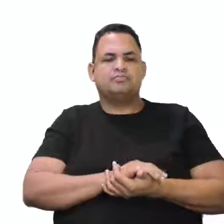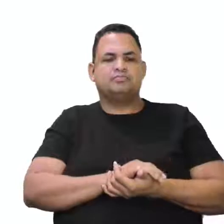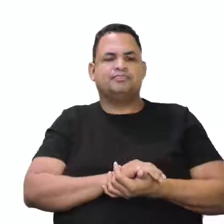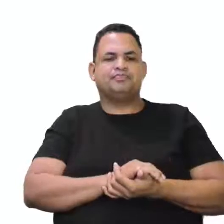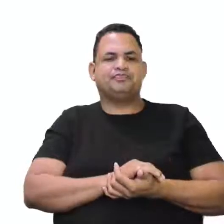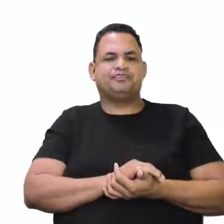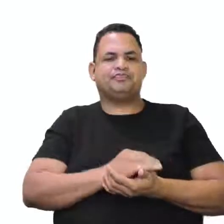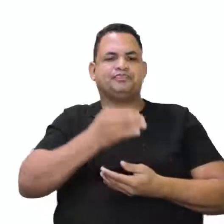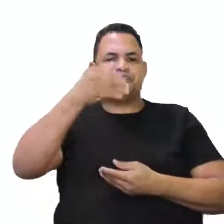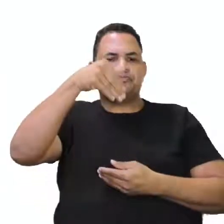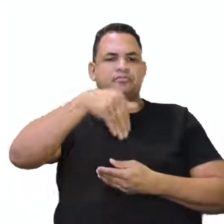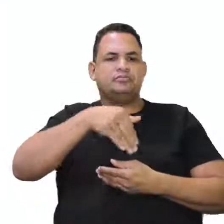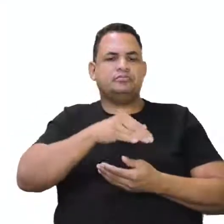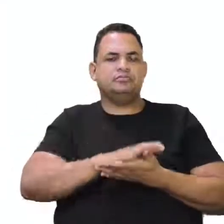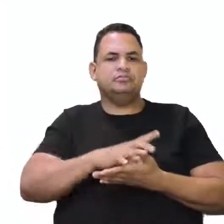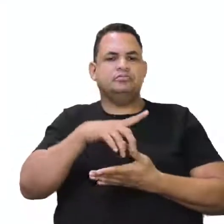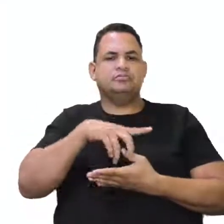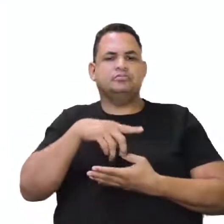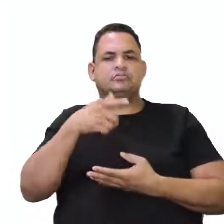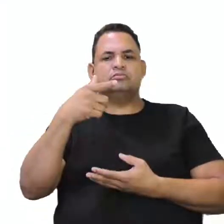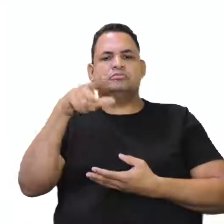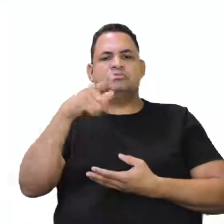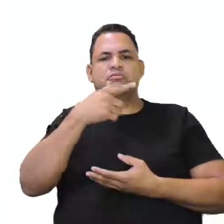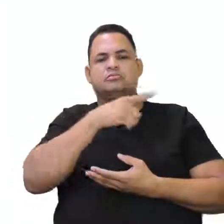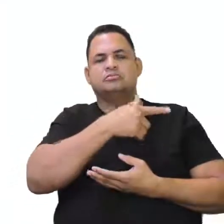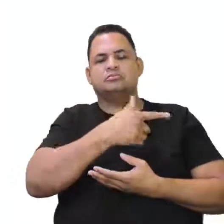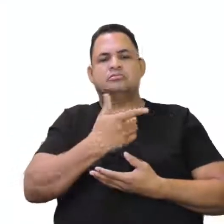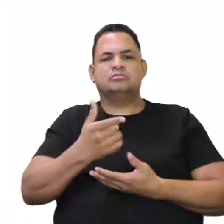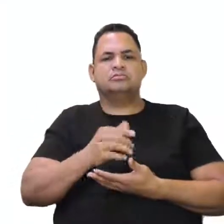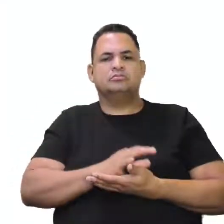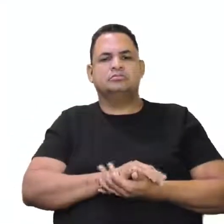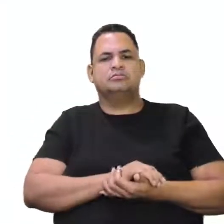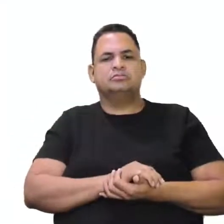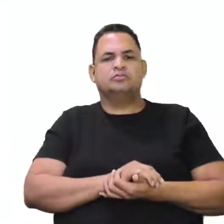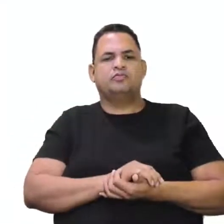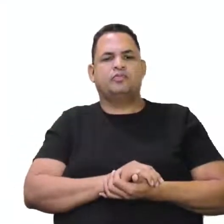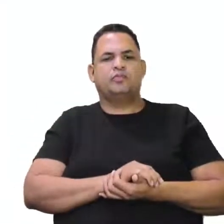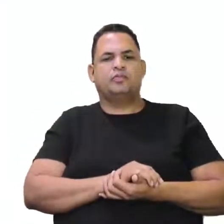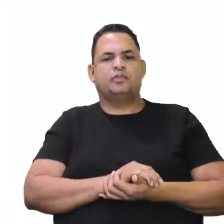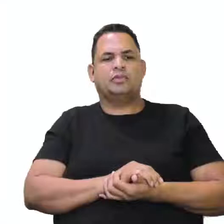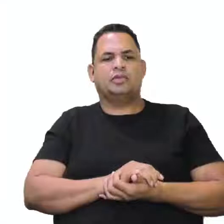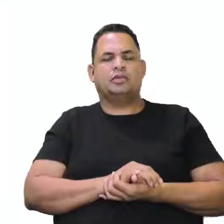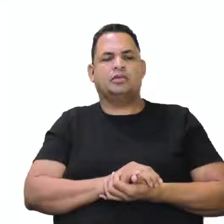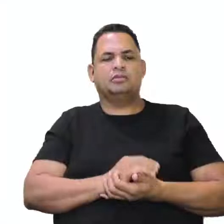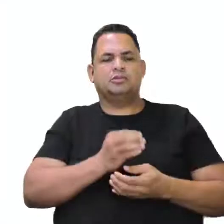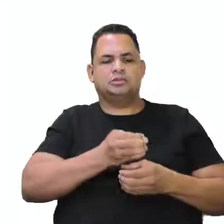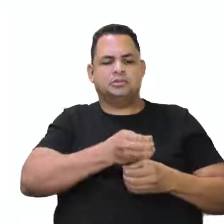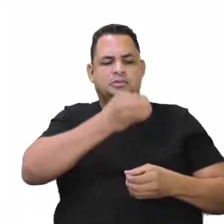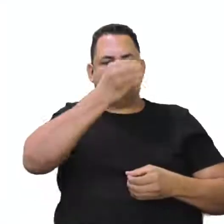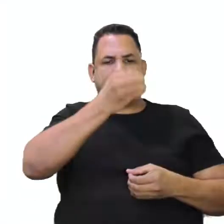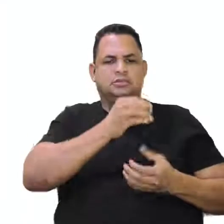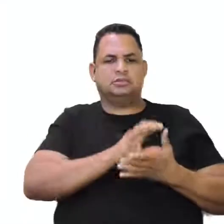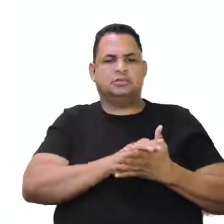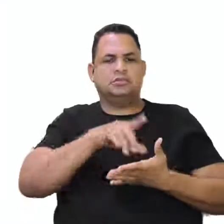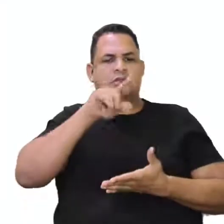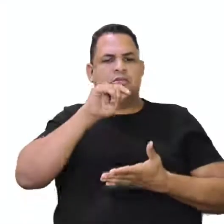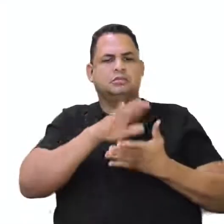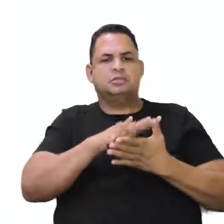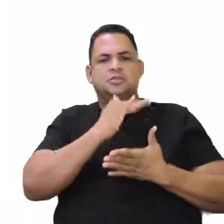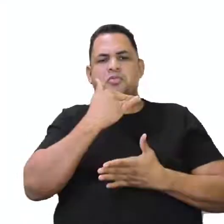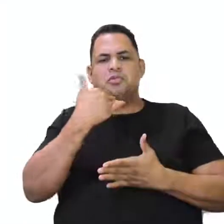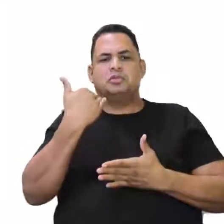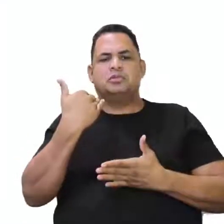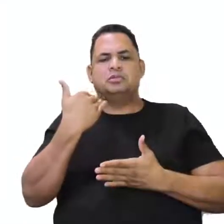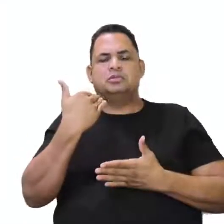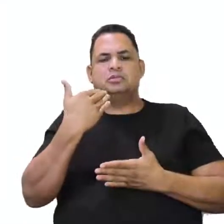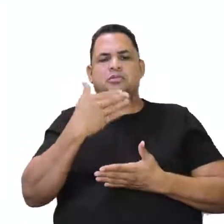ele foi colocado ali e ali tem outros que estão nesse local. Essas aves estão mortas, gente.